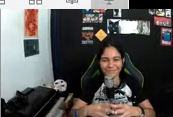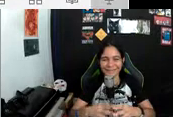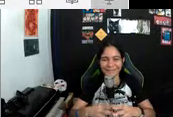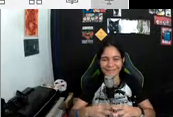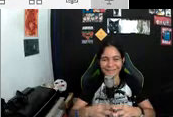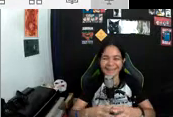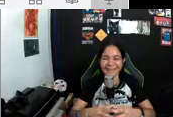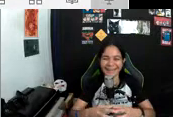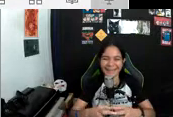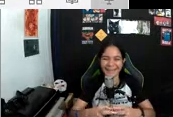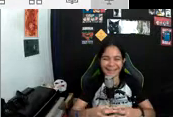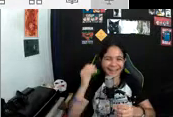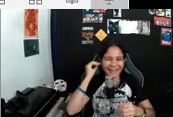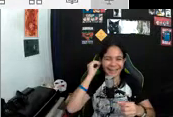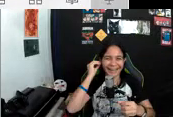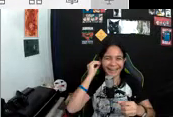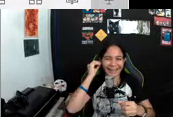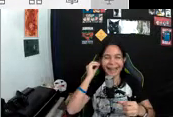E aí?